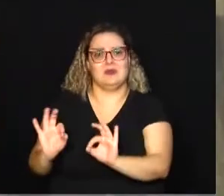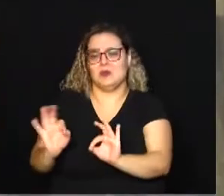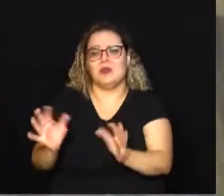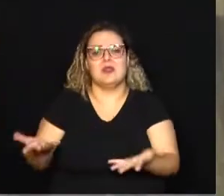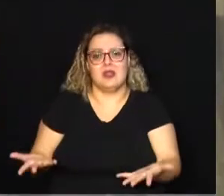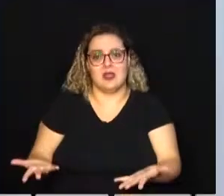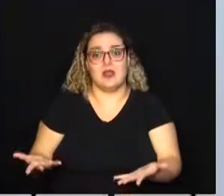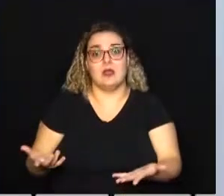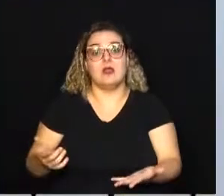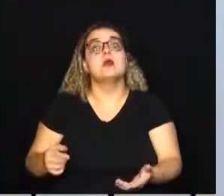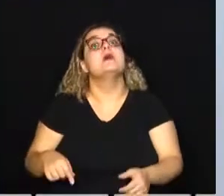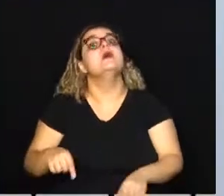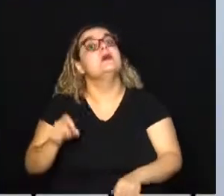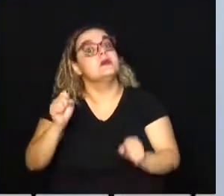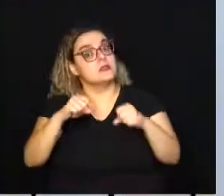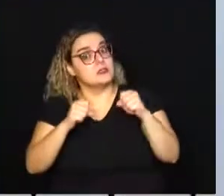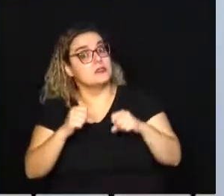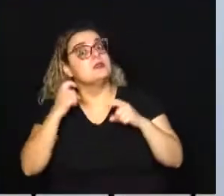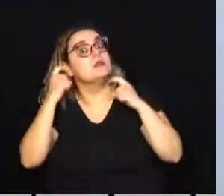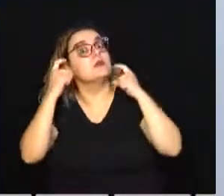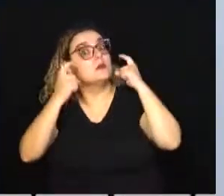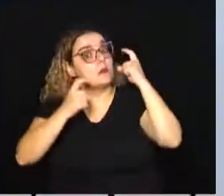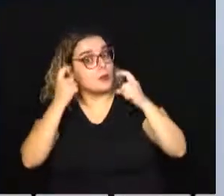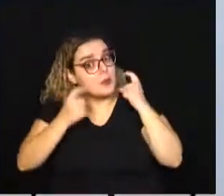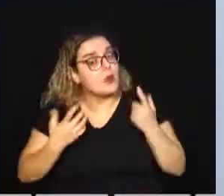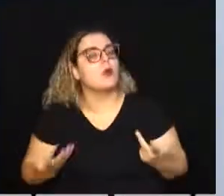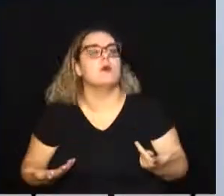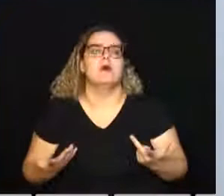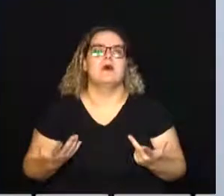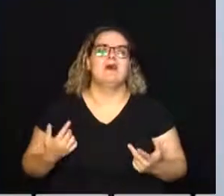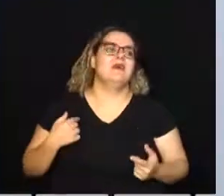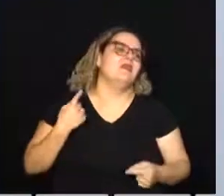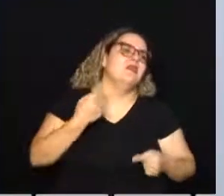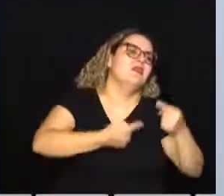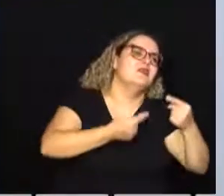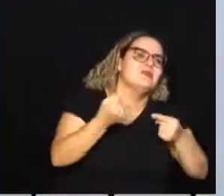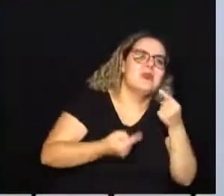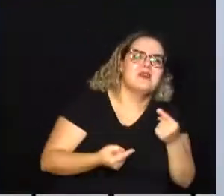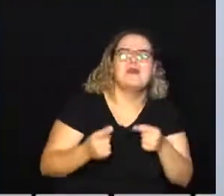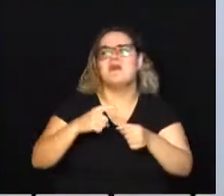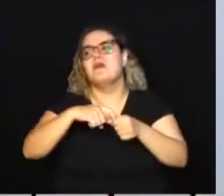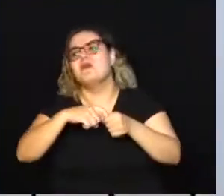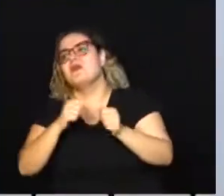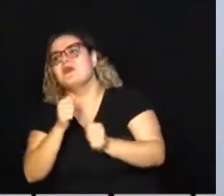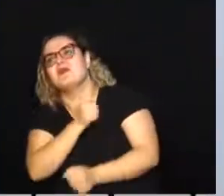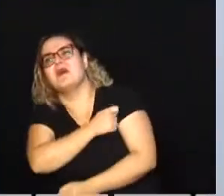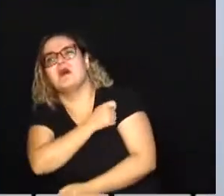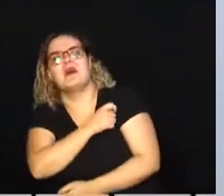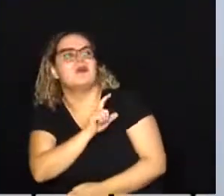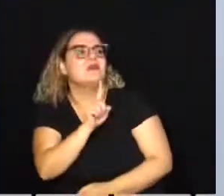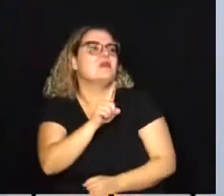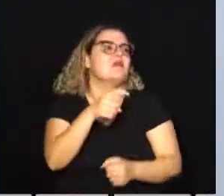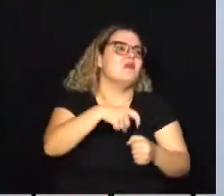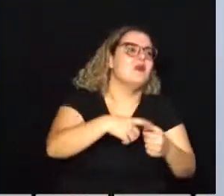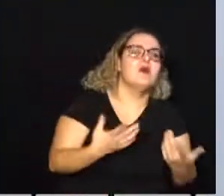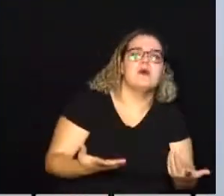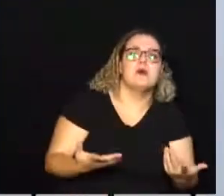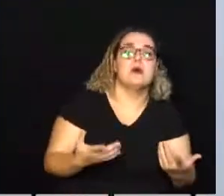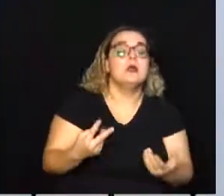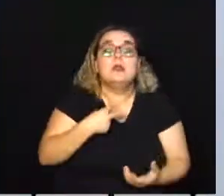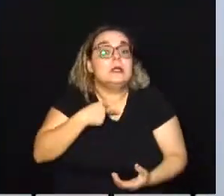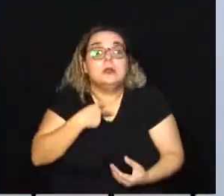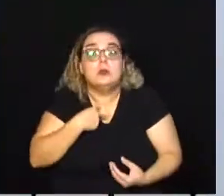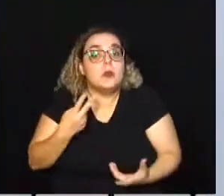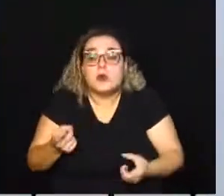nossa preocupação enquanto poder público. E não ficar nesse debate, volta ou não volta. Não dá para voltar. Então, vamos ajudar quem realmente